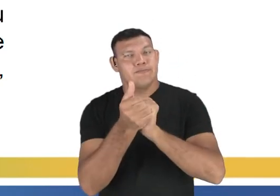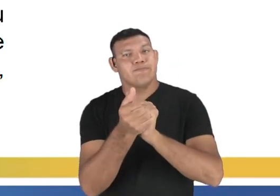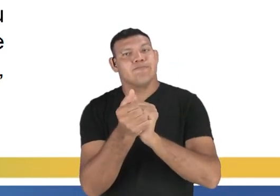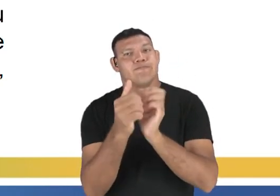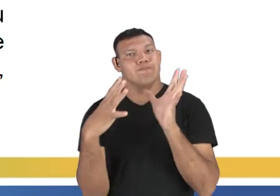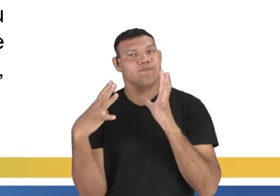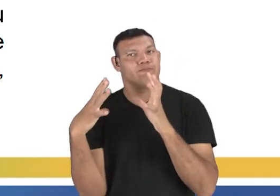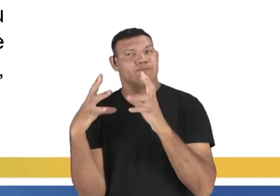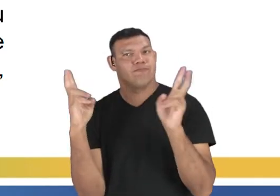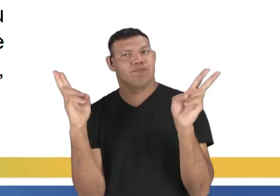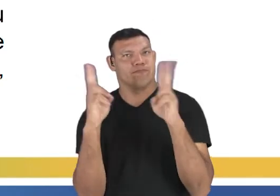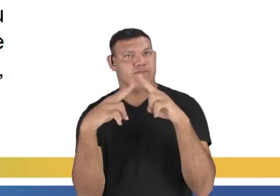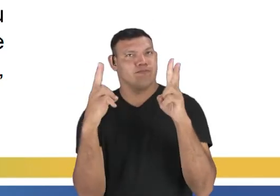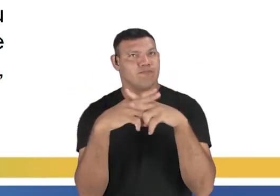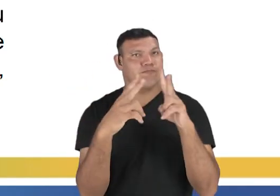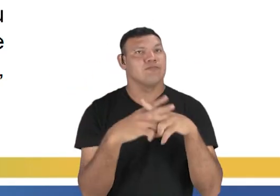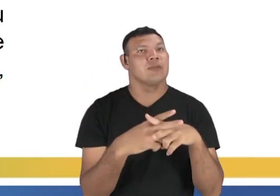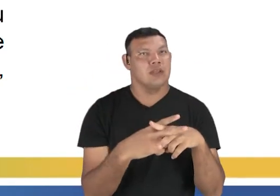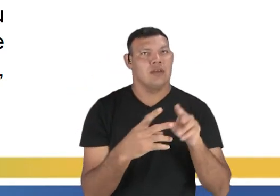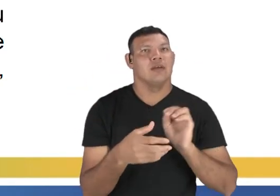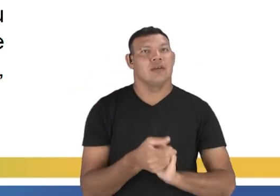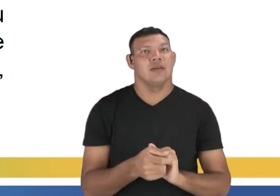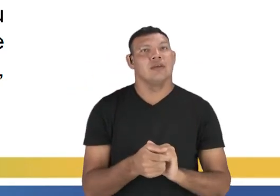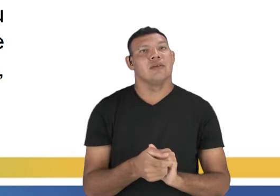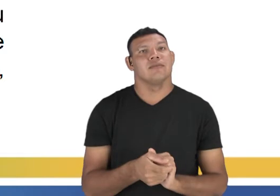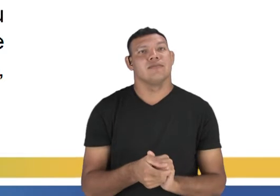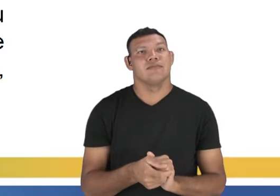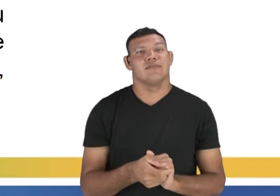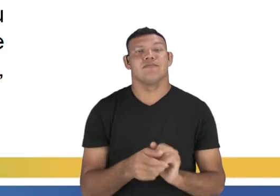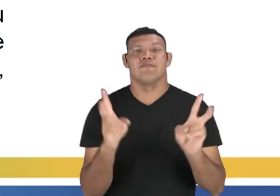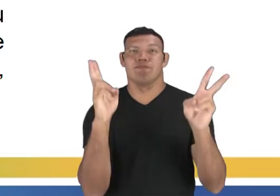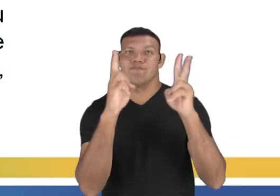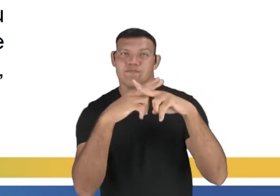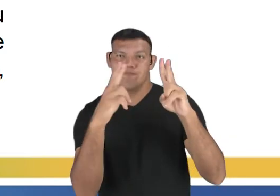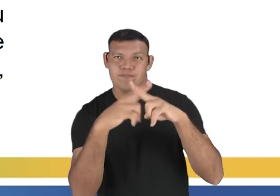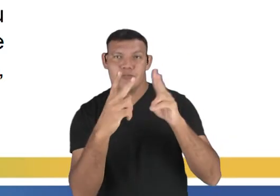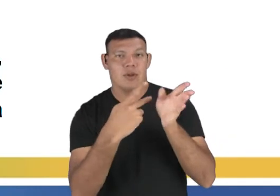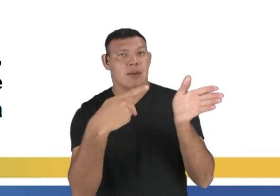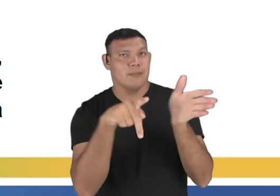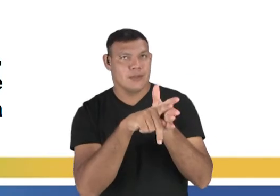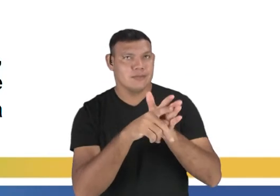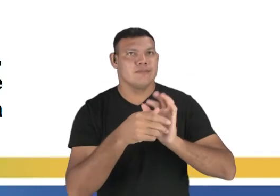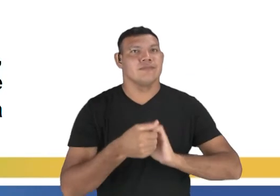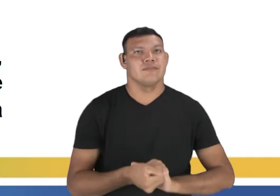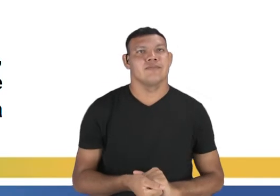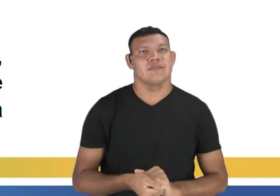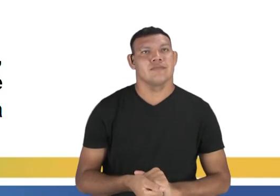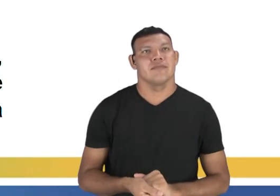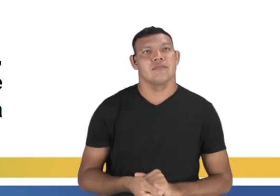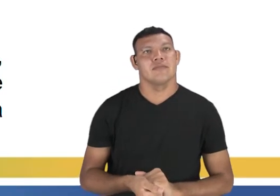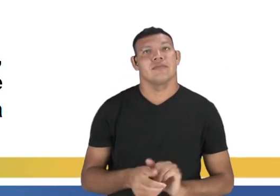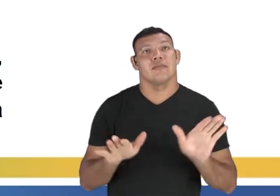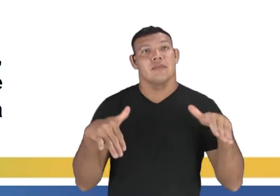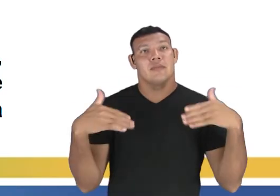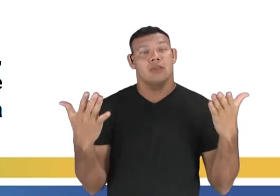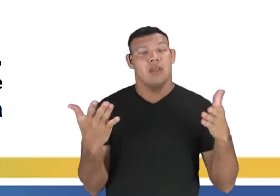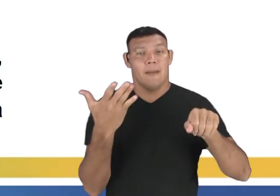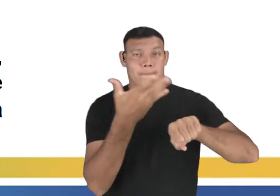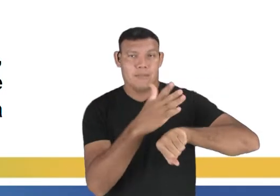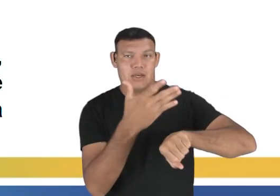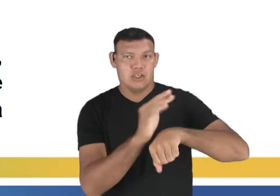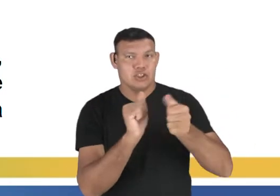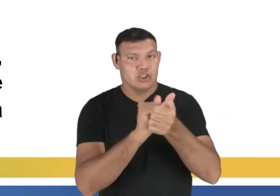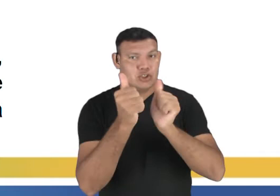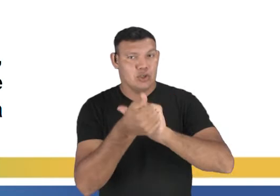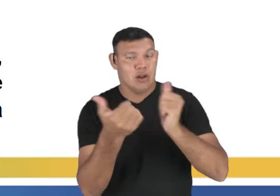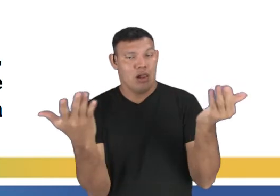é sugestivo. Esportes de combate se referem às lutas, tá, galerinha? Saindo das práticas corporais de